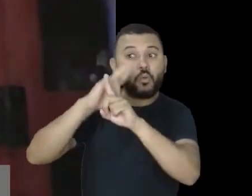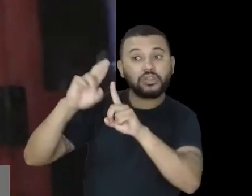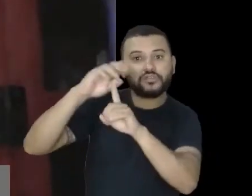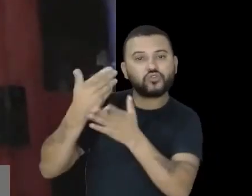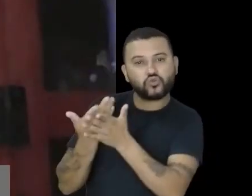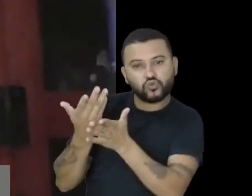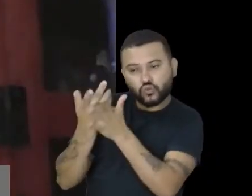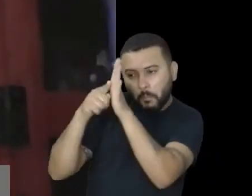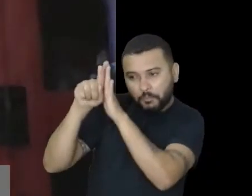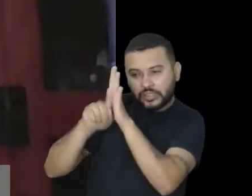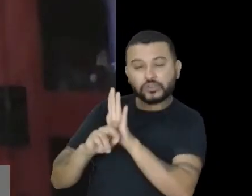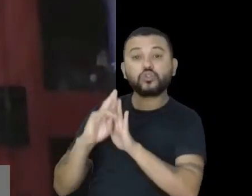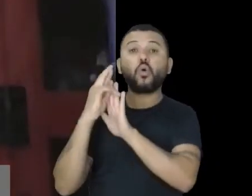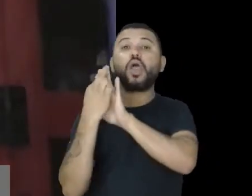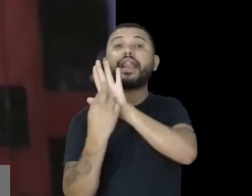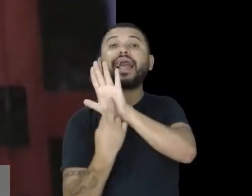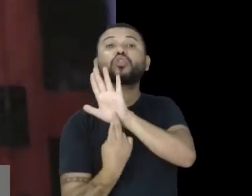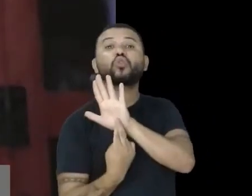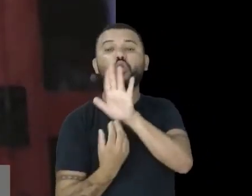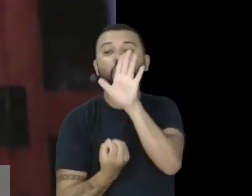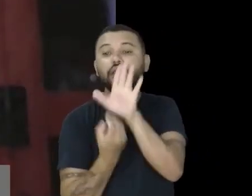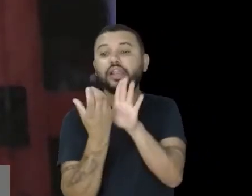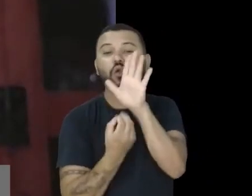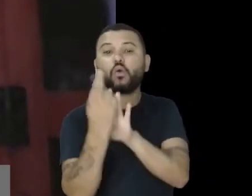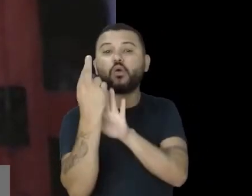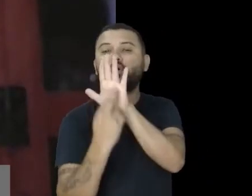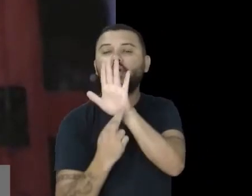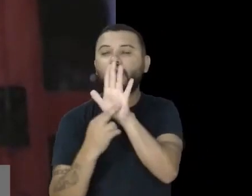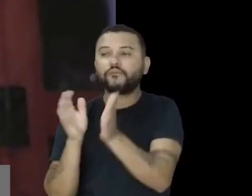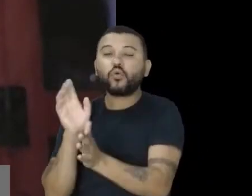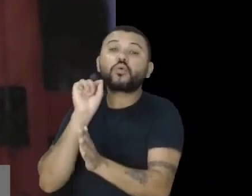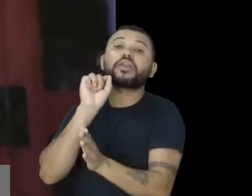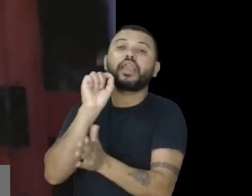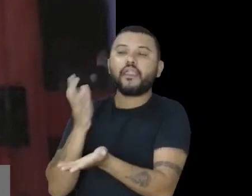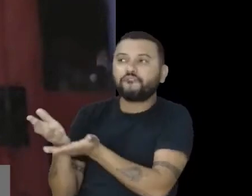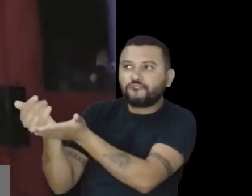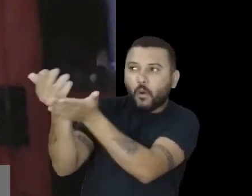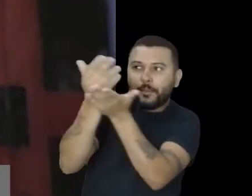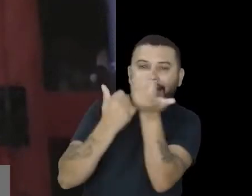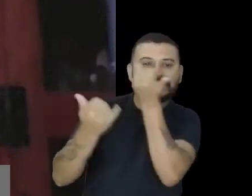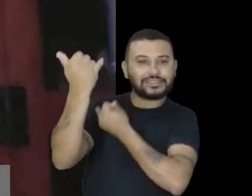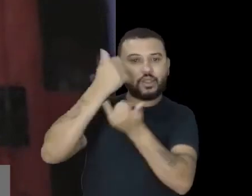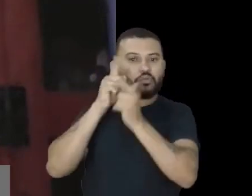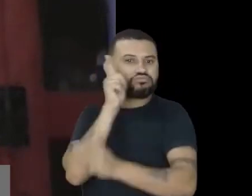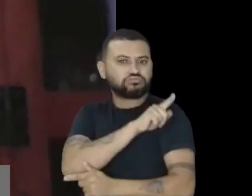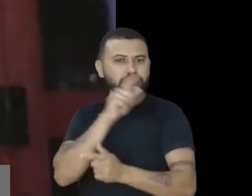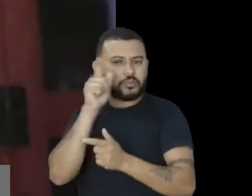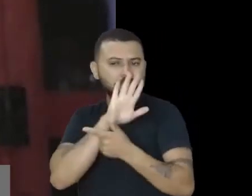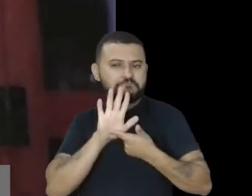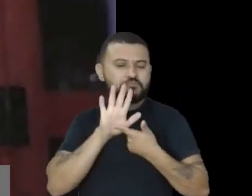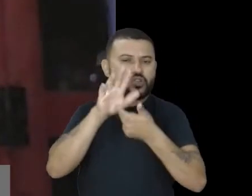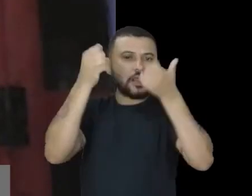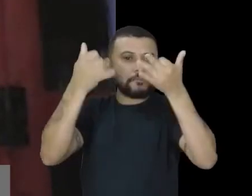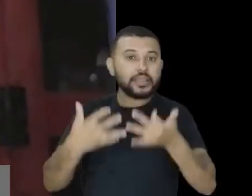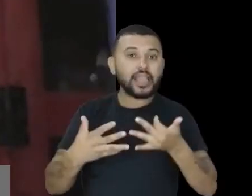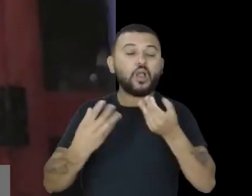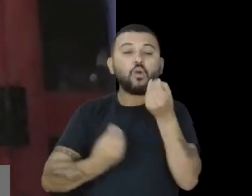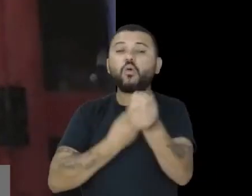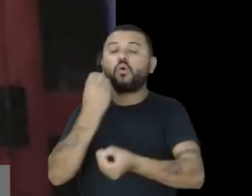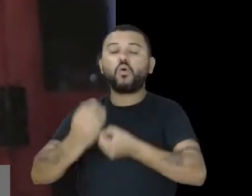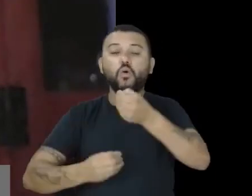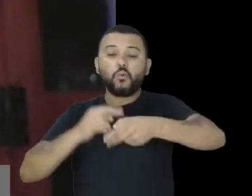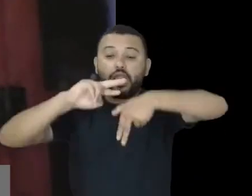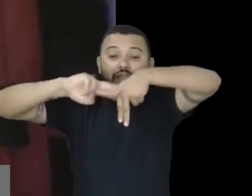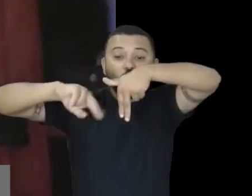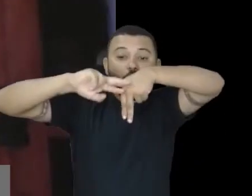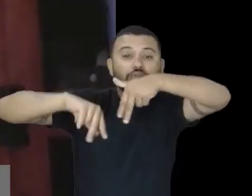missão do observatório vem para catalogar dados que deem luz a isso, né? Que expliquem a gente onde estão os